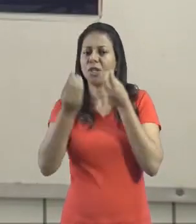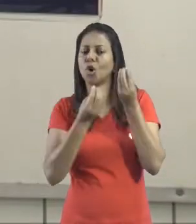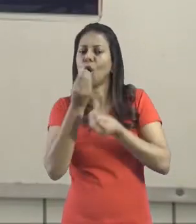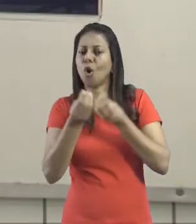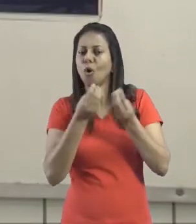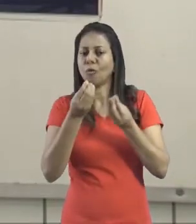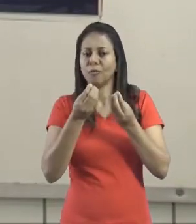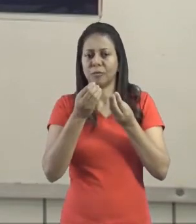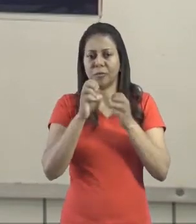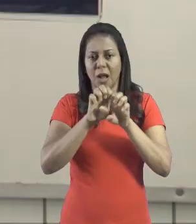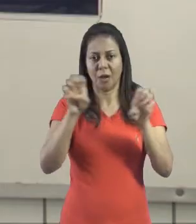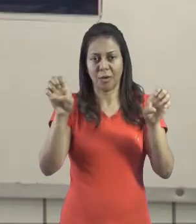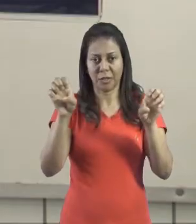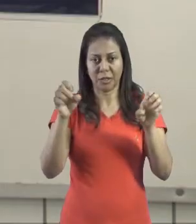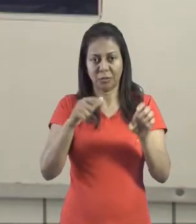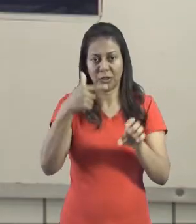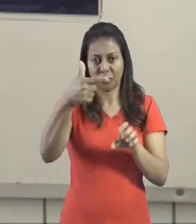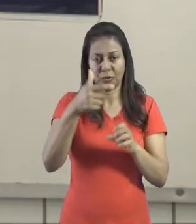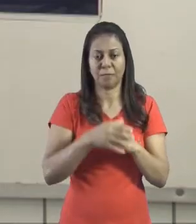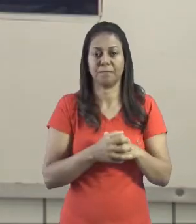do segundo grau, ok?